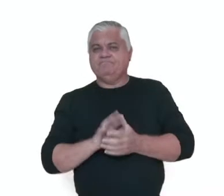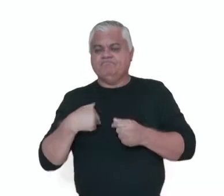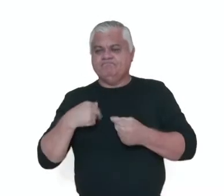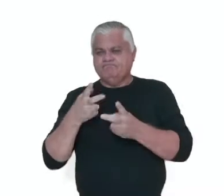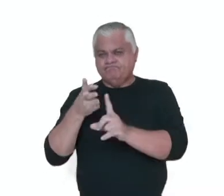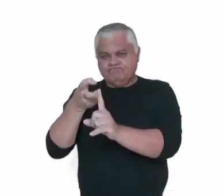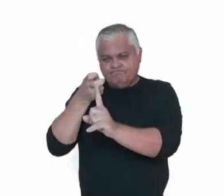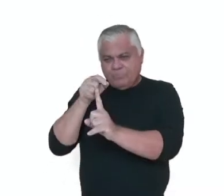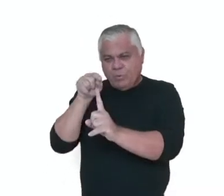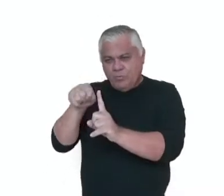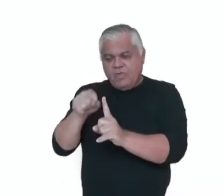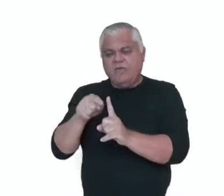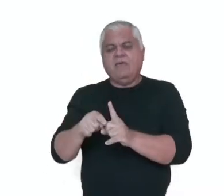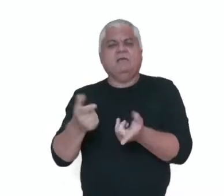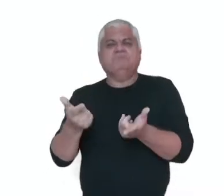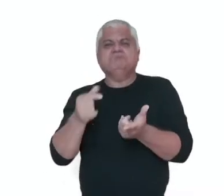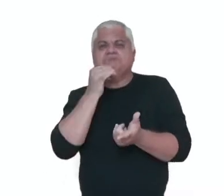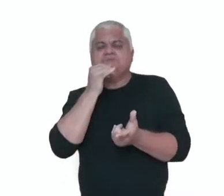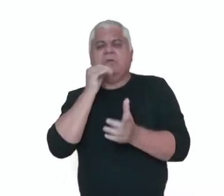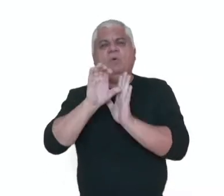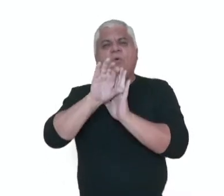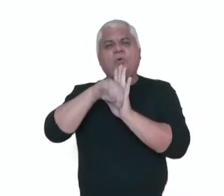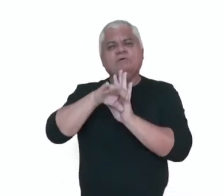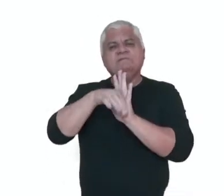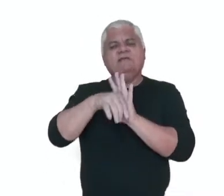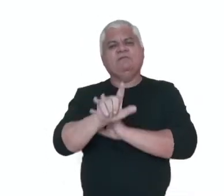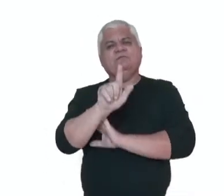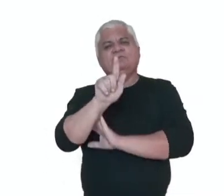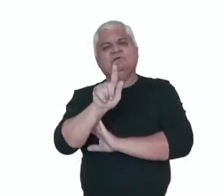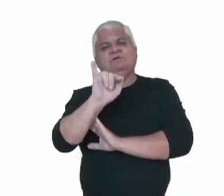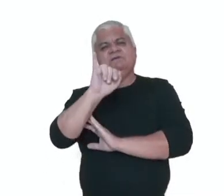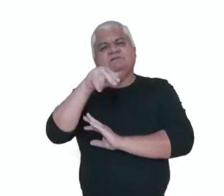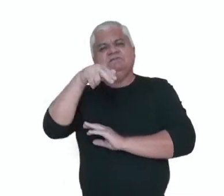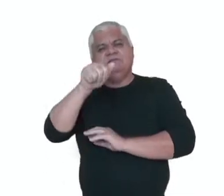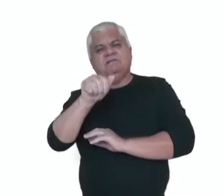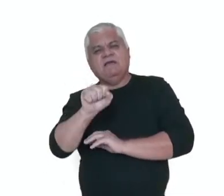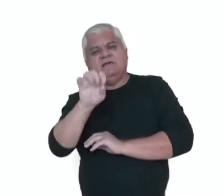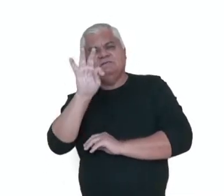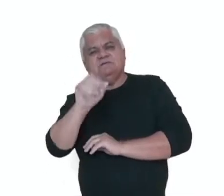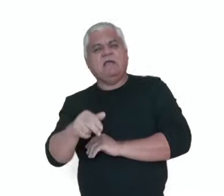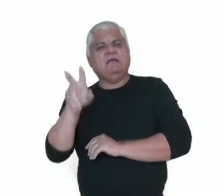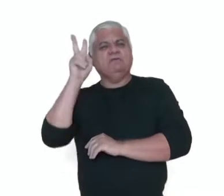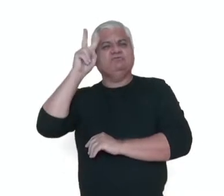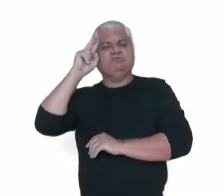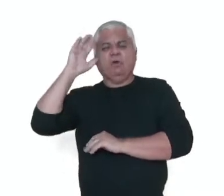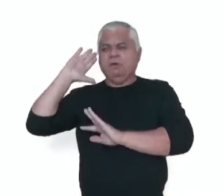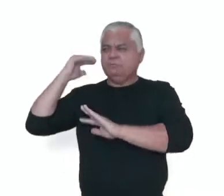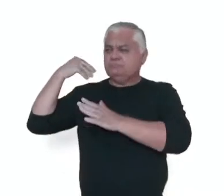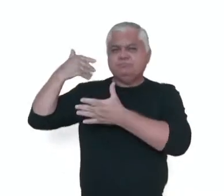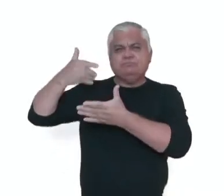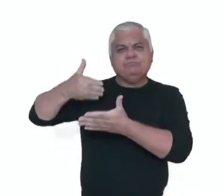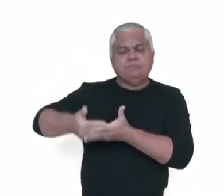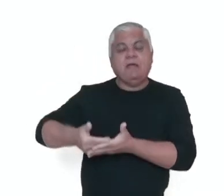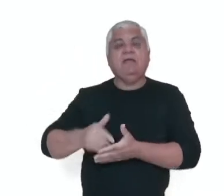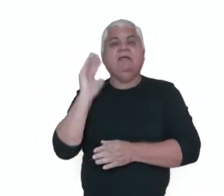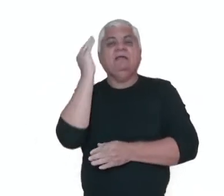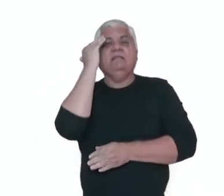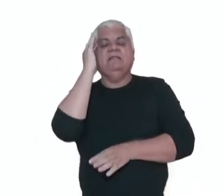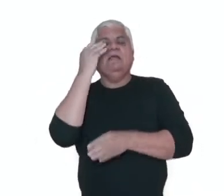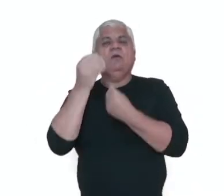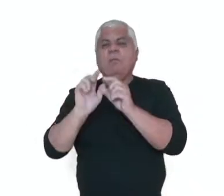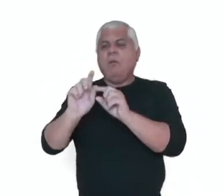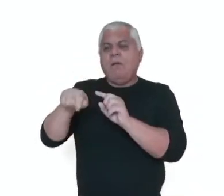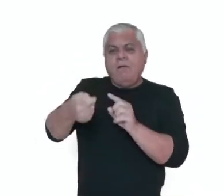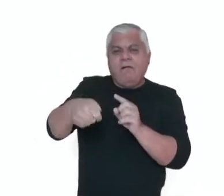Reconhecer formas representativas e conceituais das ginásticas em um processo histórico e compreender a classificação